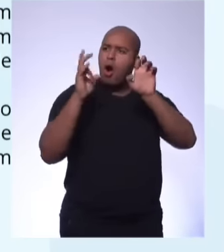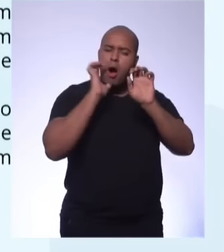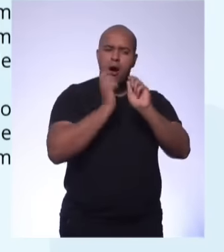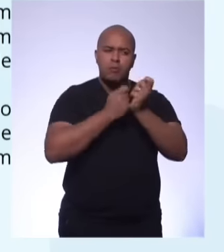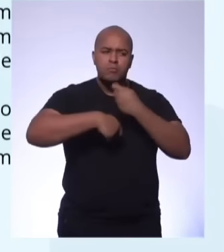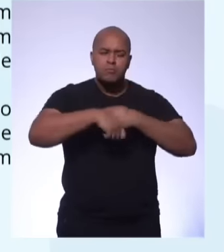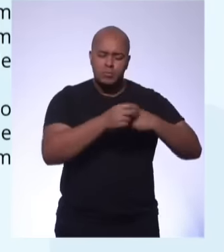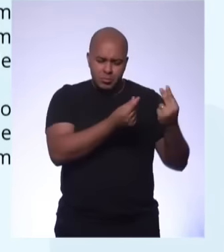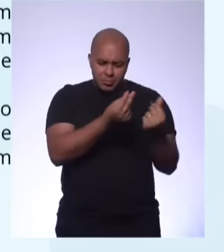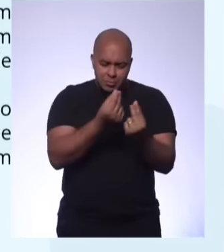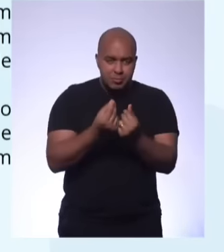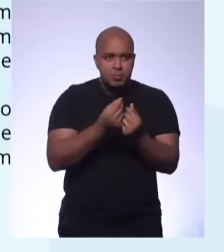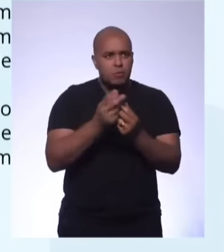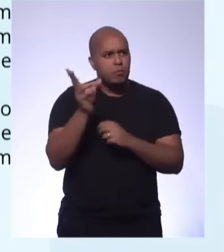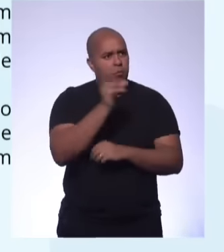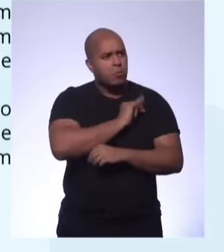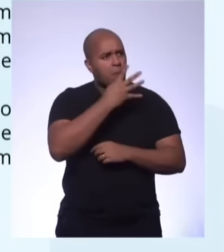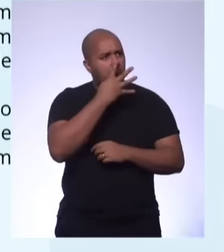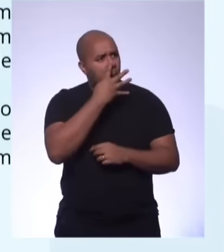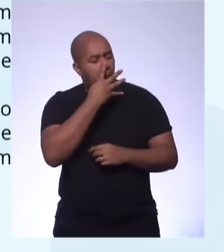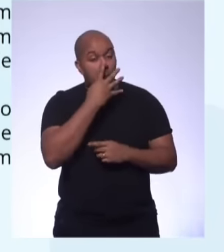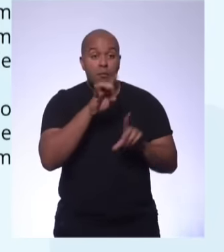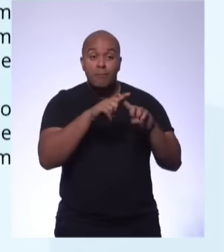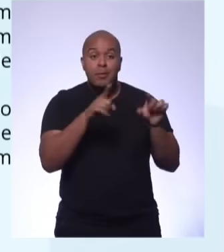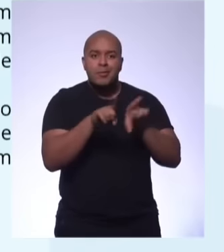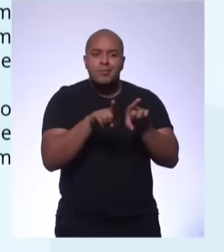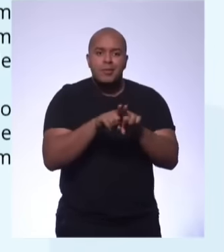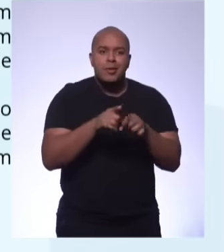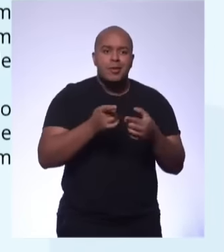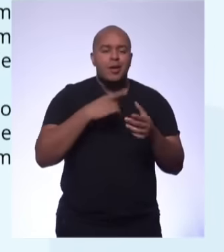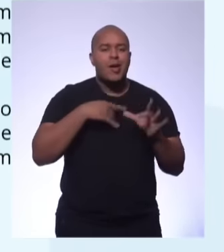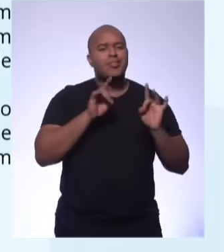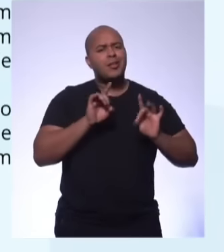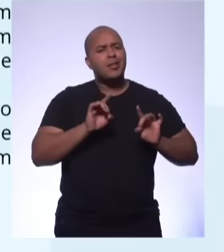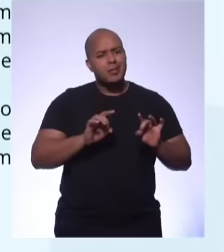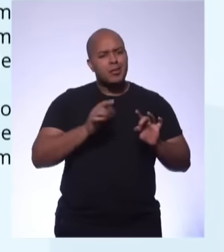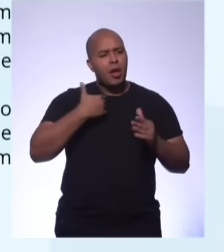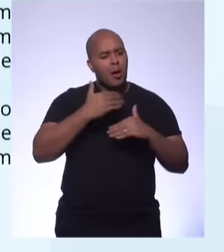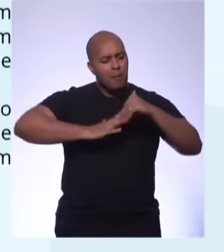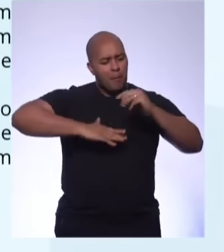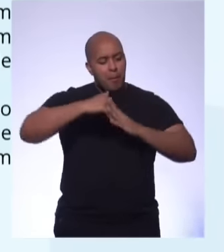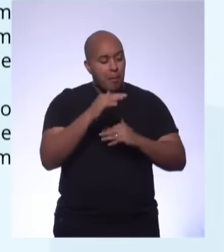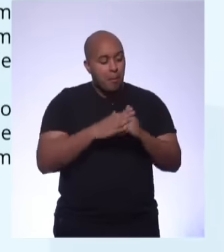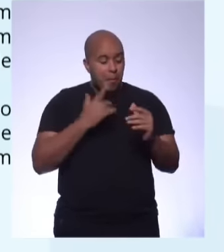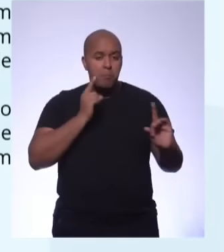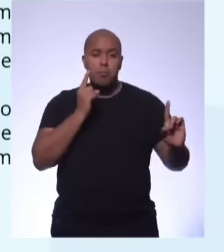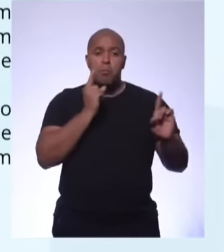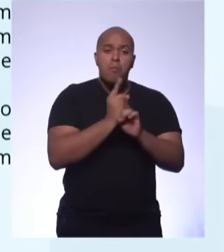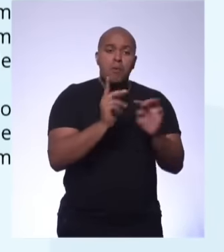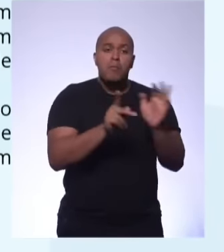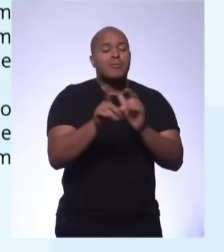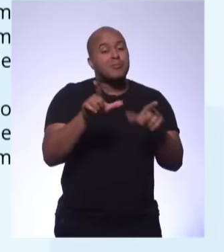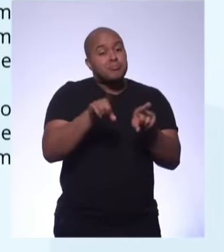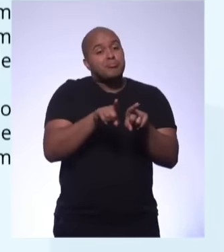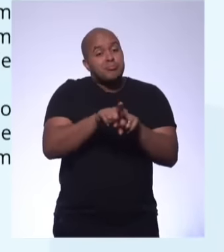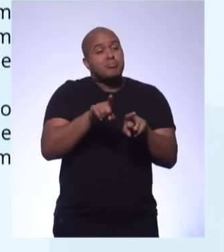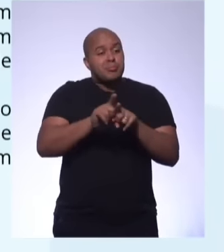e econômicos fantásticos, mas também técnicos e práticos que encontramos também